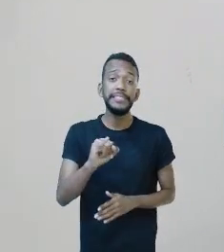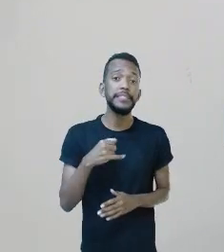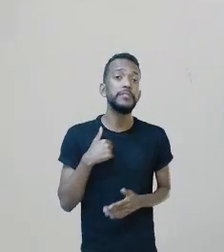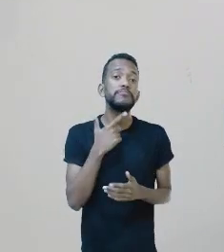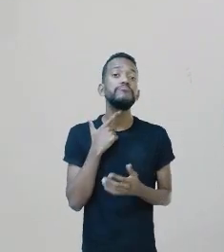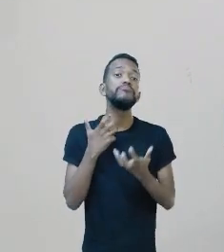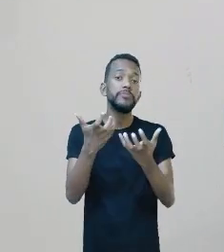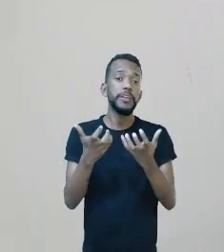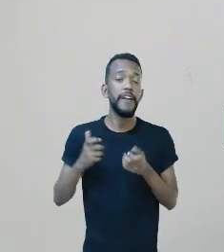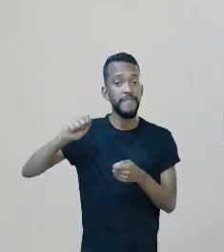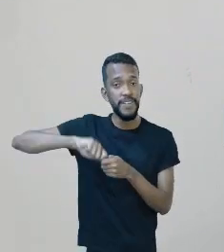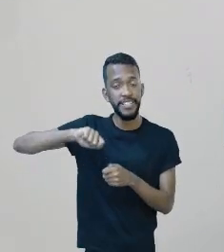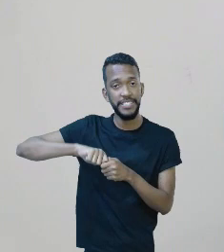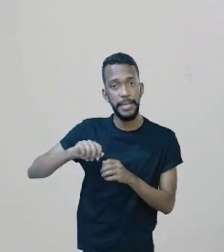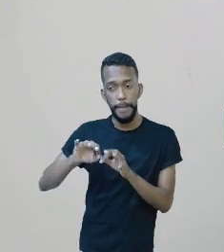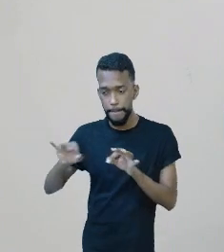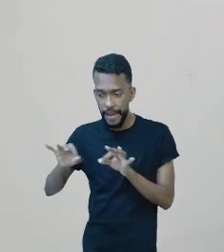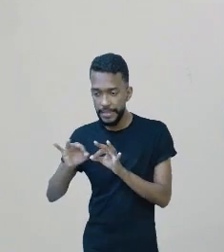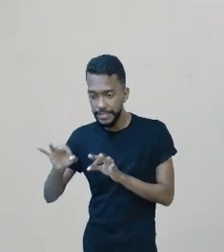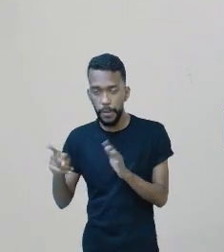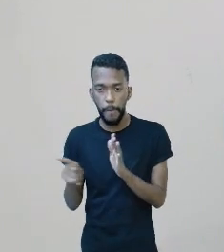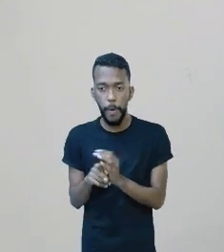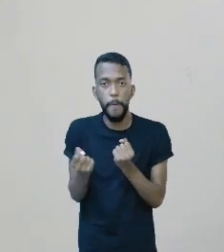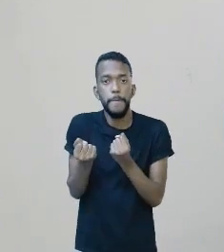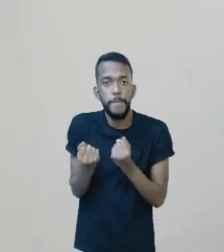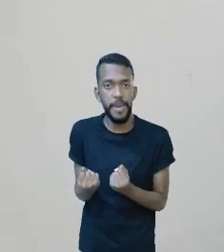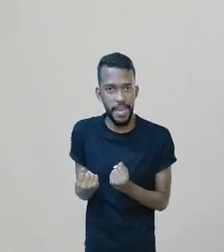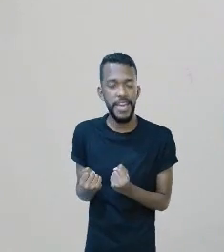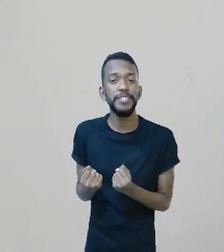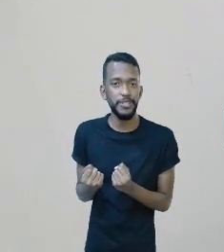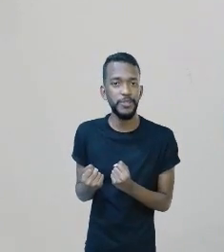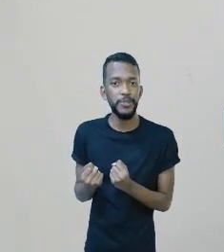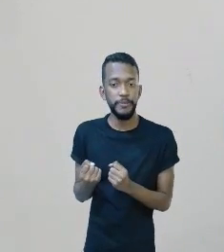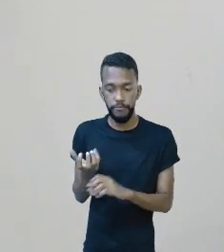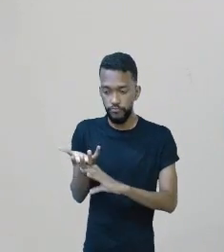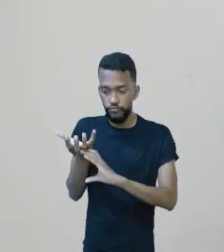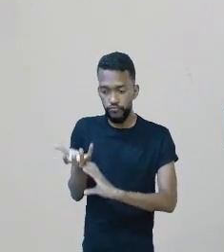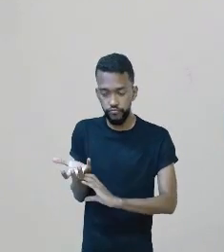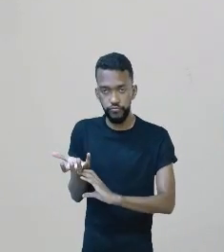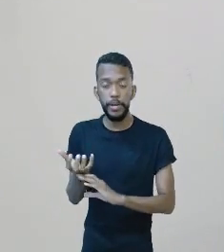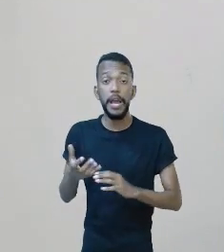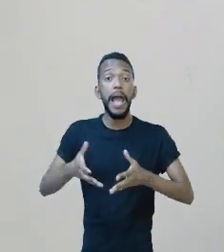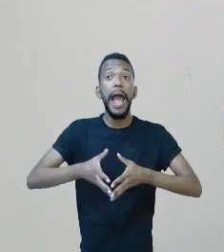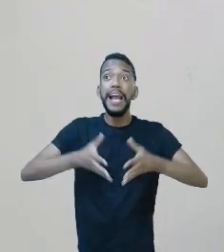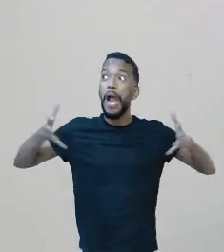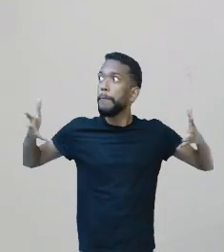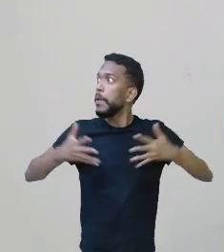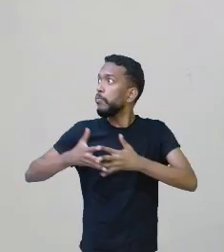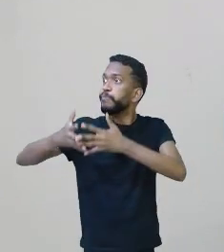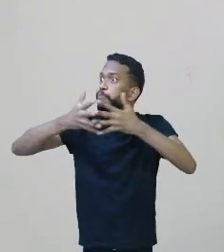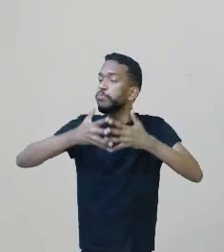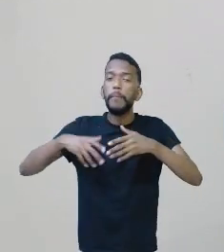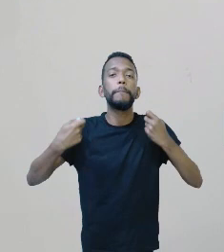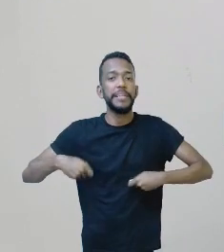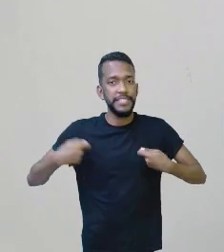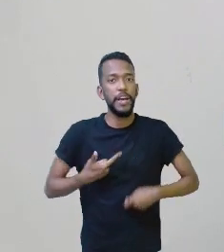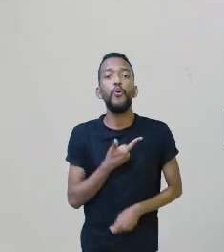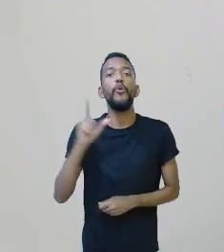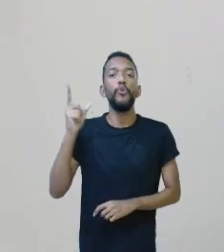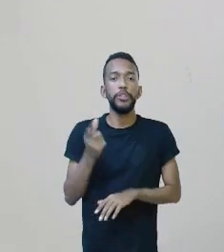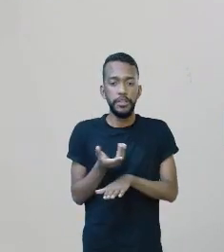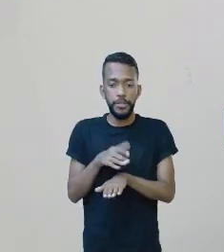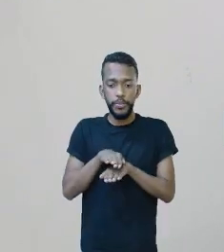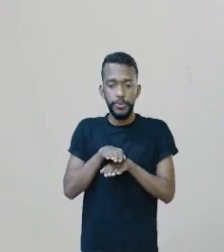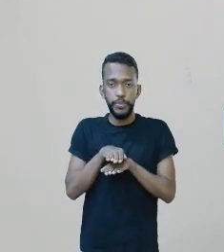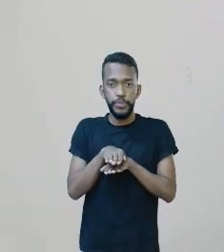fazer a medição do peso de um caminhão, eu teria que ter outra balança específica, uma